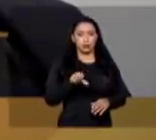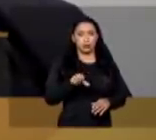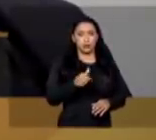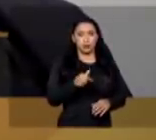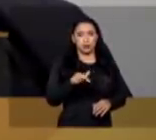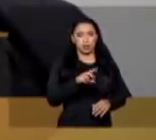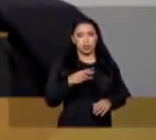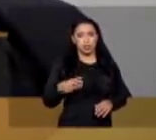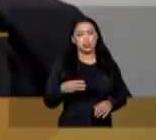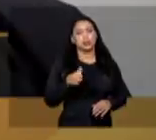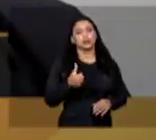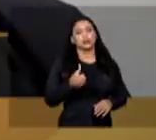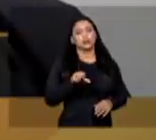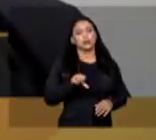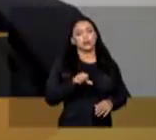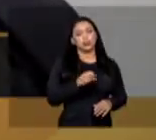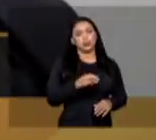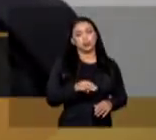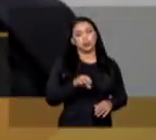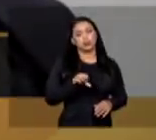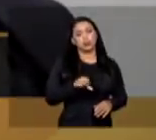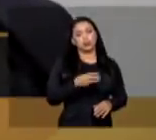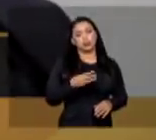165.973, 190.943,